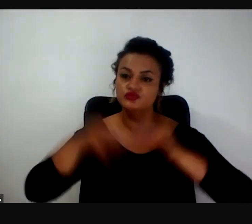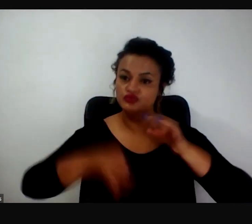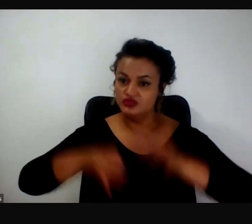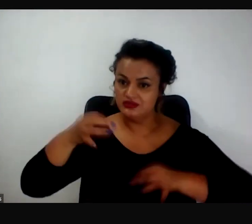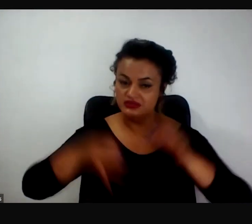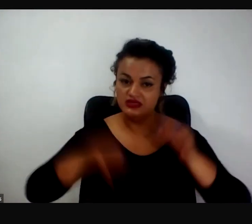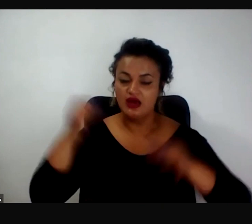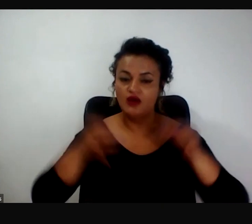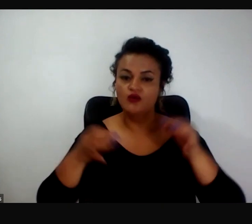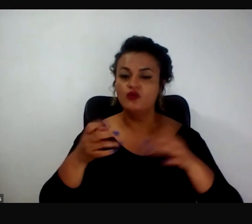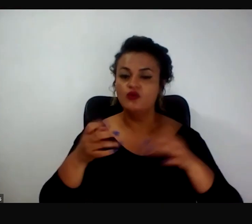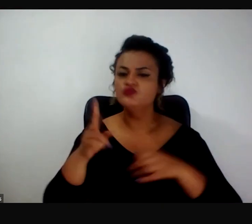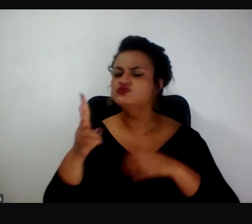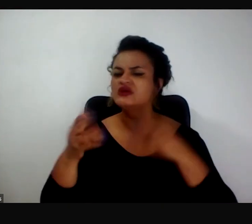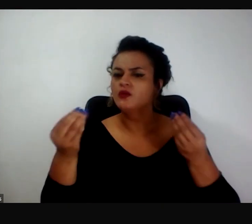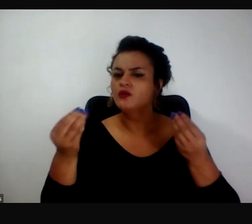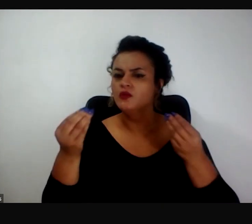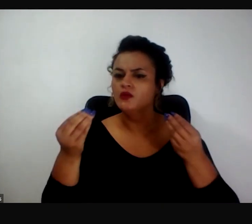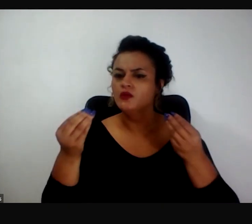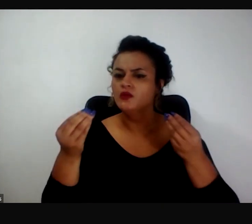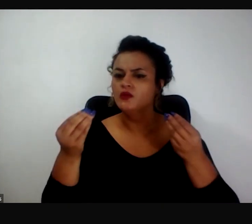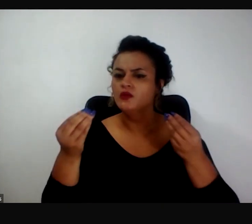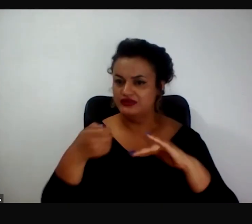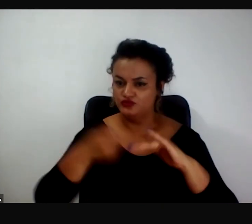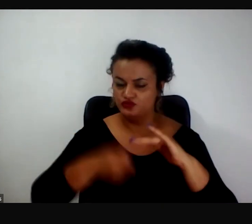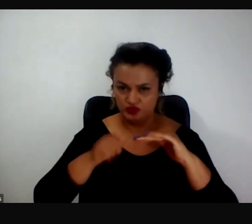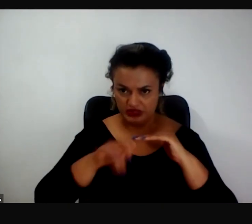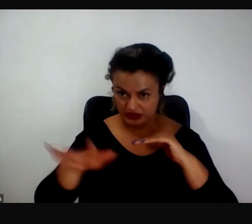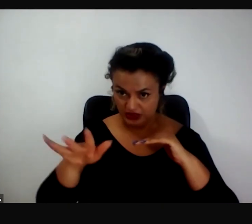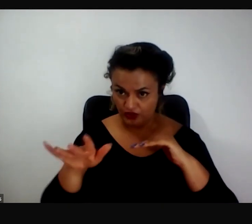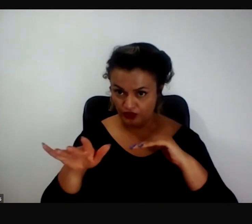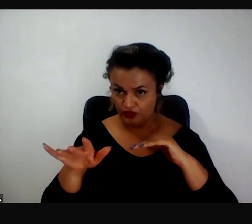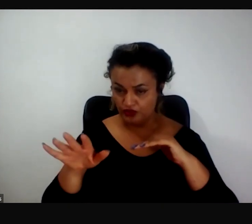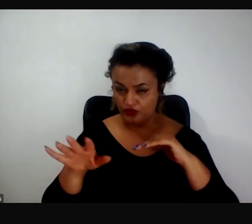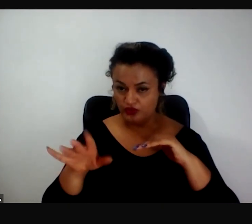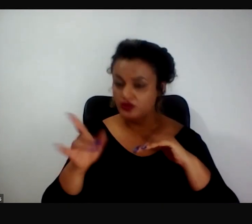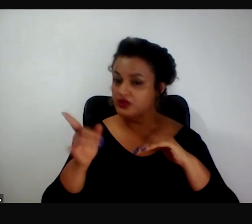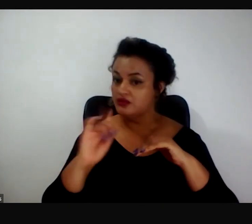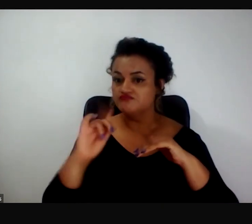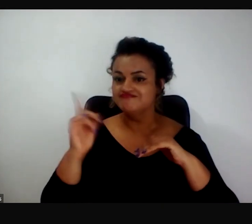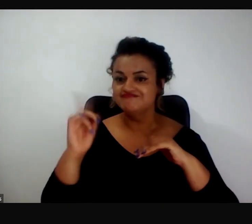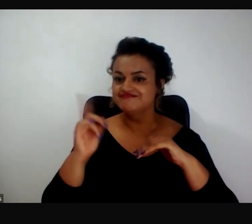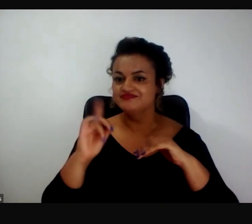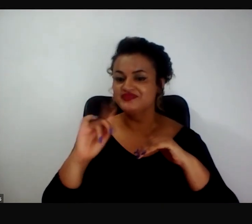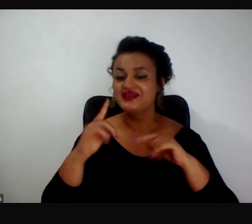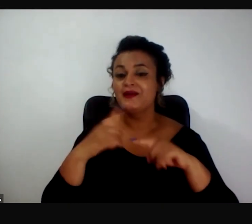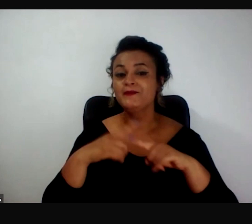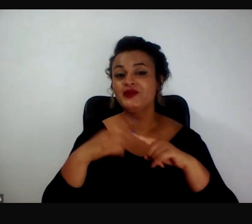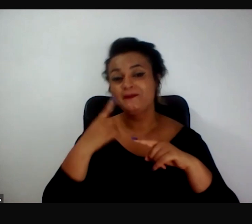não seguissem a doutrina jurisprudencial do Tribunal Supremo, por considerar que